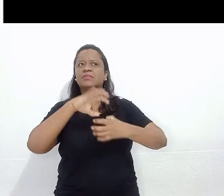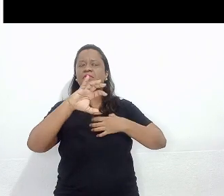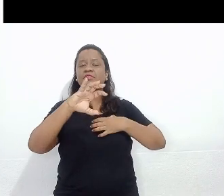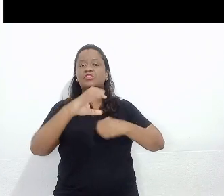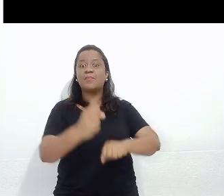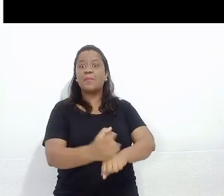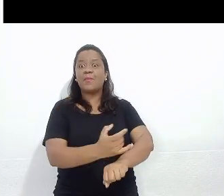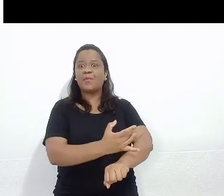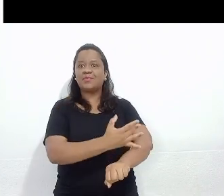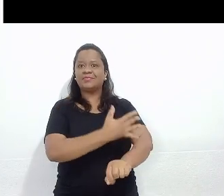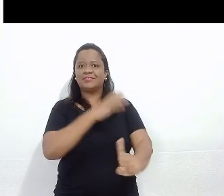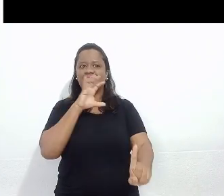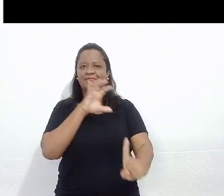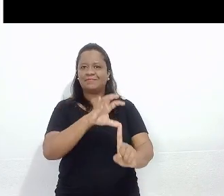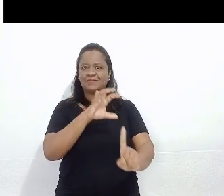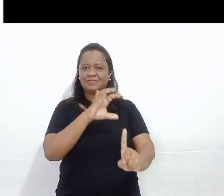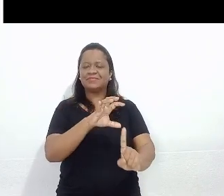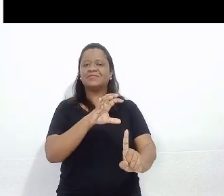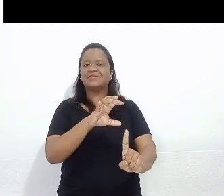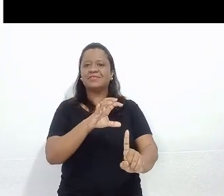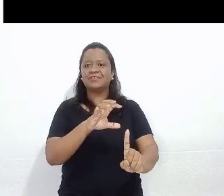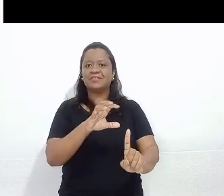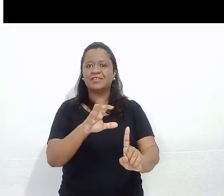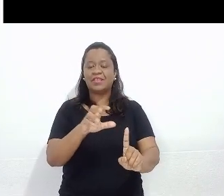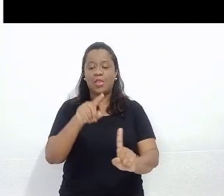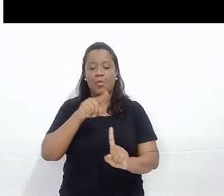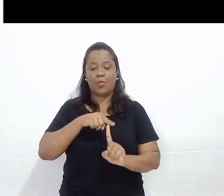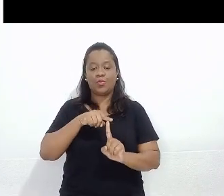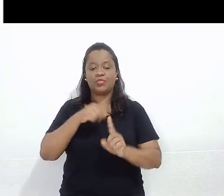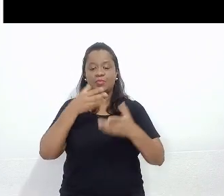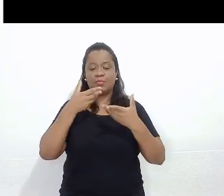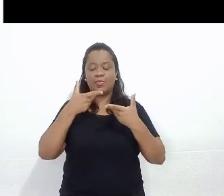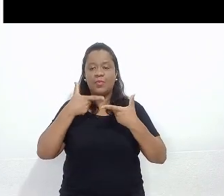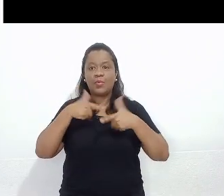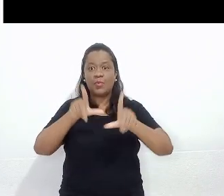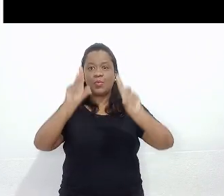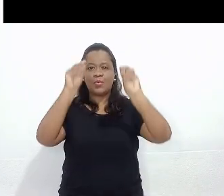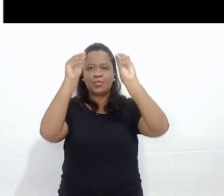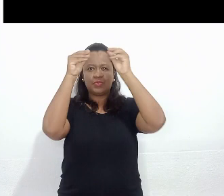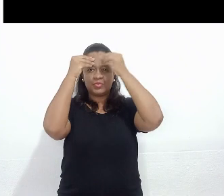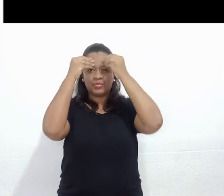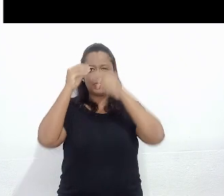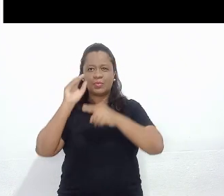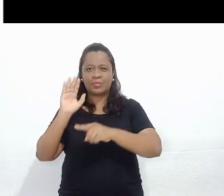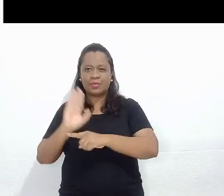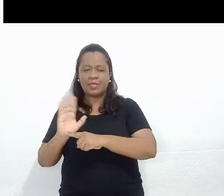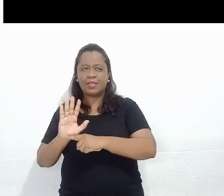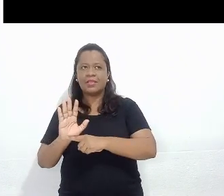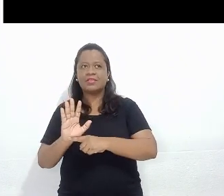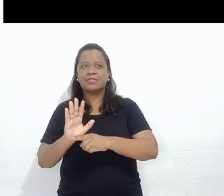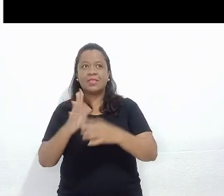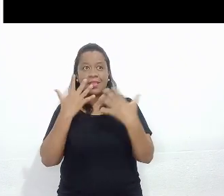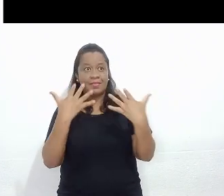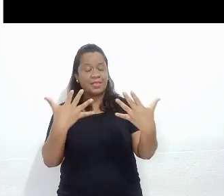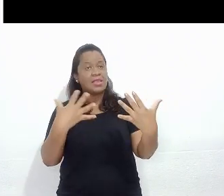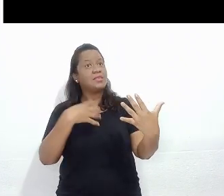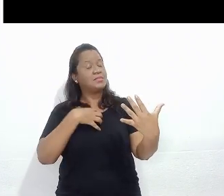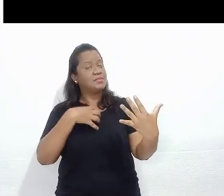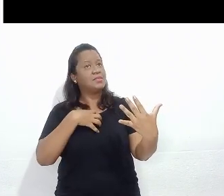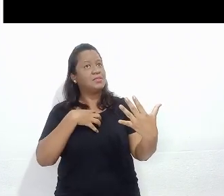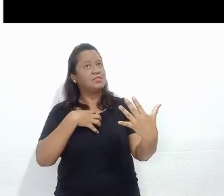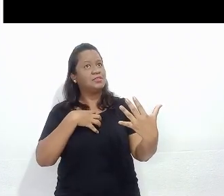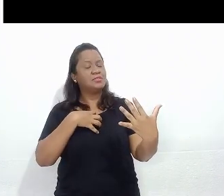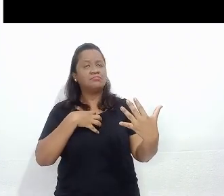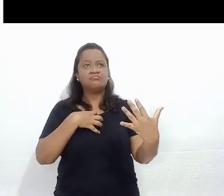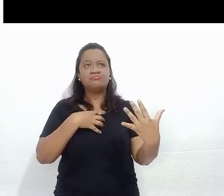filme tem em termos de linguagem que faz você, espectador, sentir sem entender direito o que você está sentindo aqui, mas você está